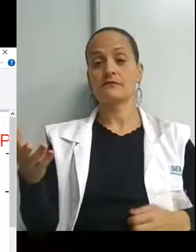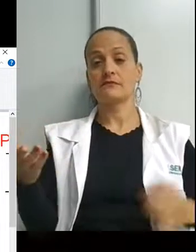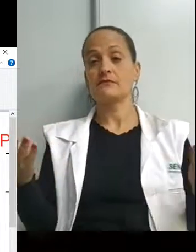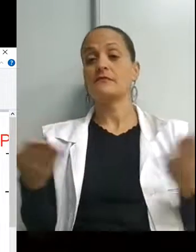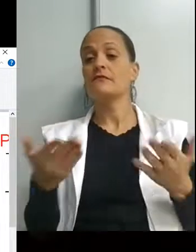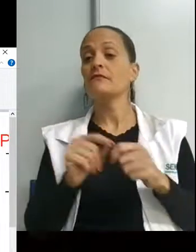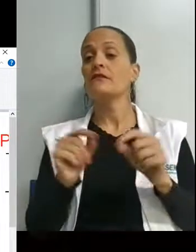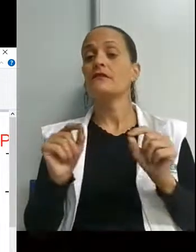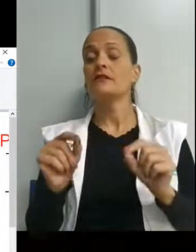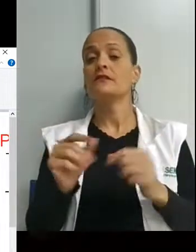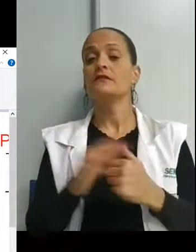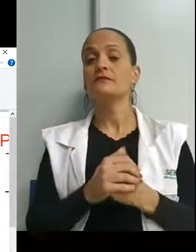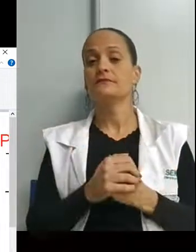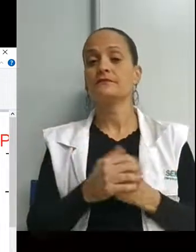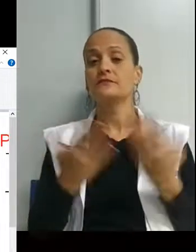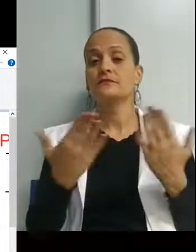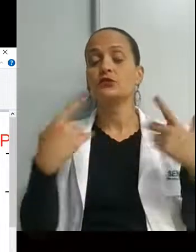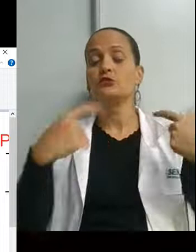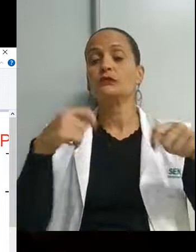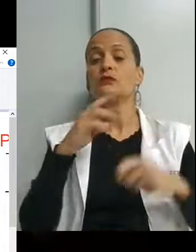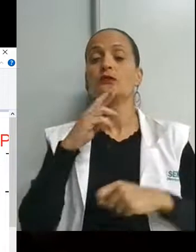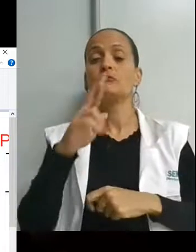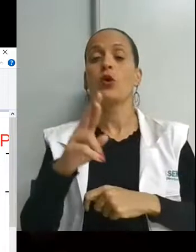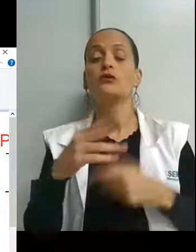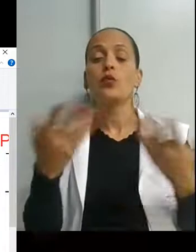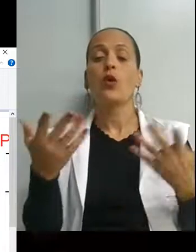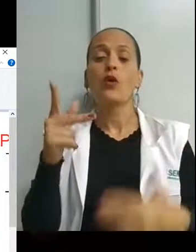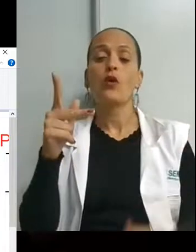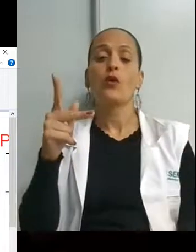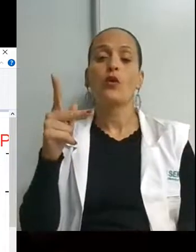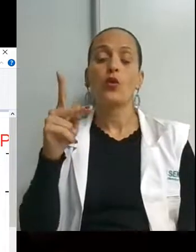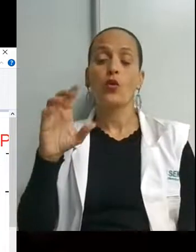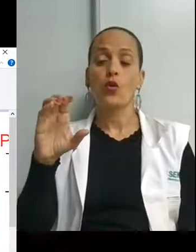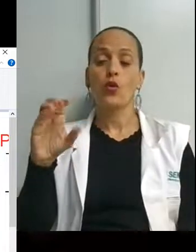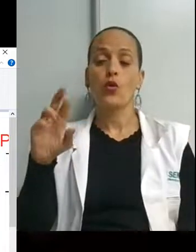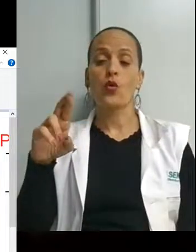Eu vou achar quem que é a corrente, né? Vou colocar aqui de outra cor.